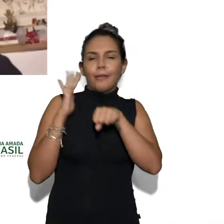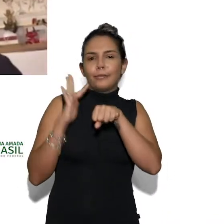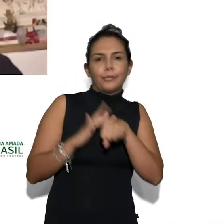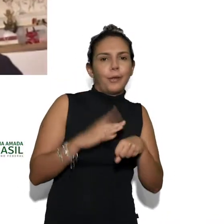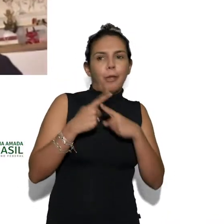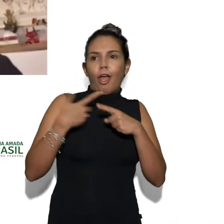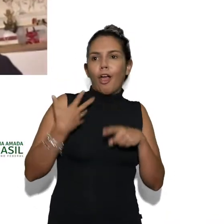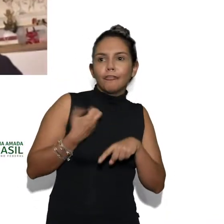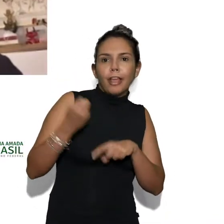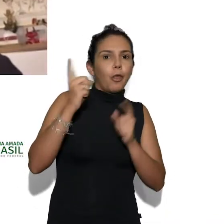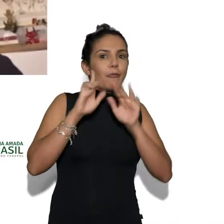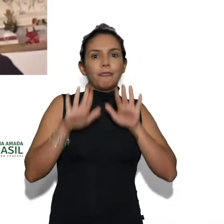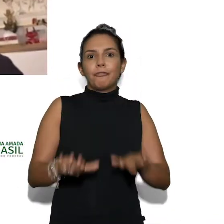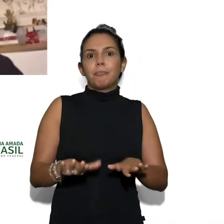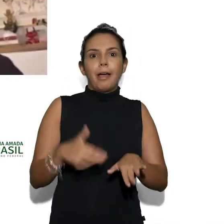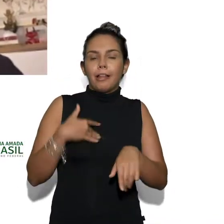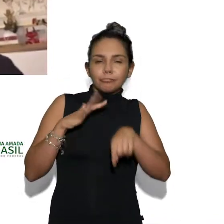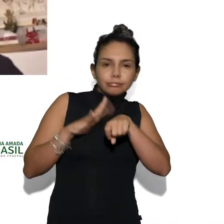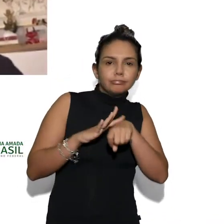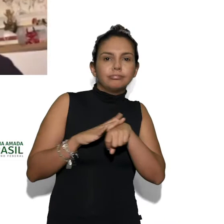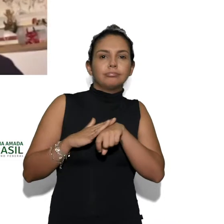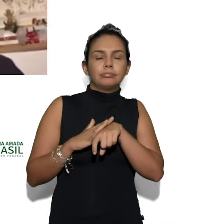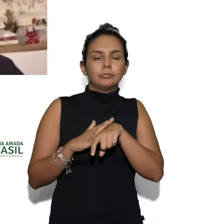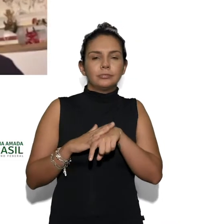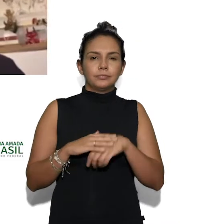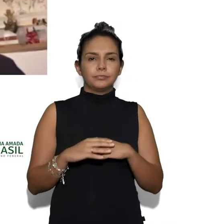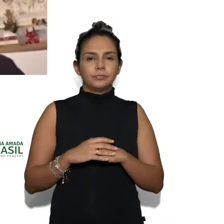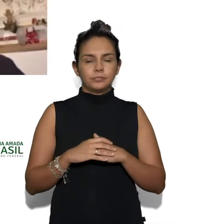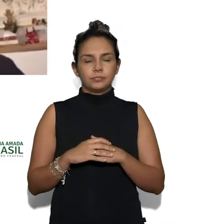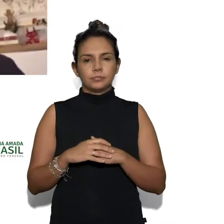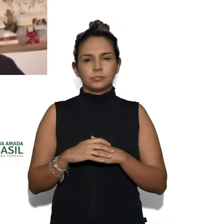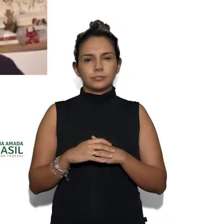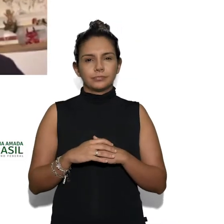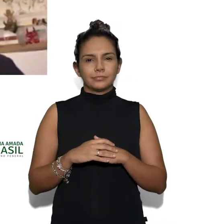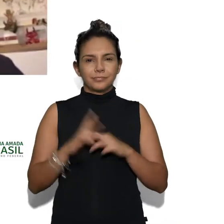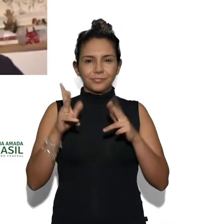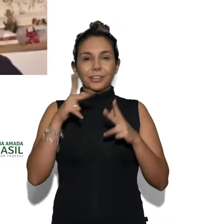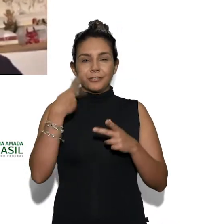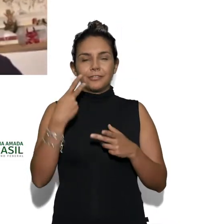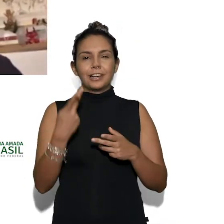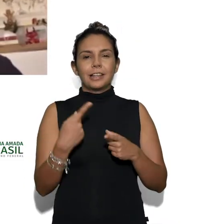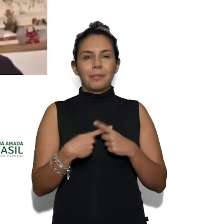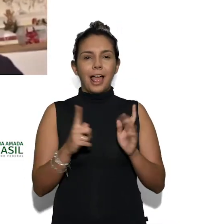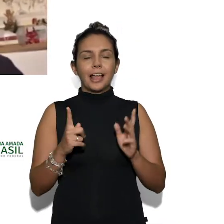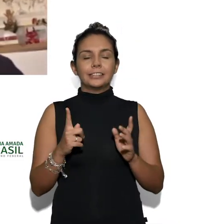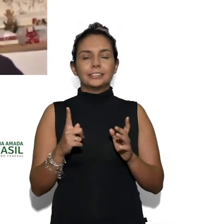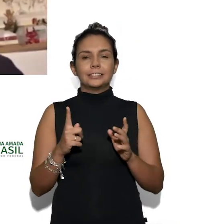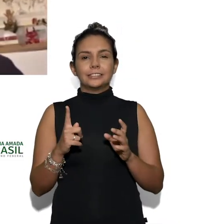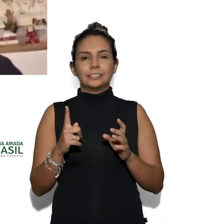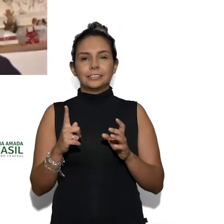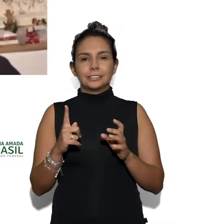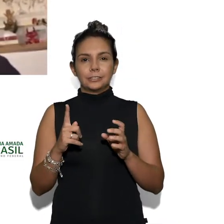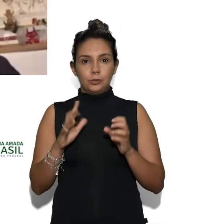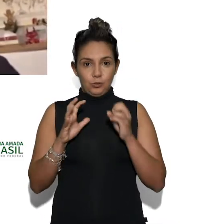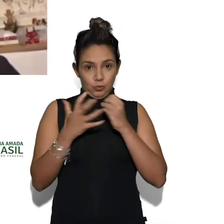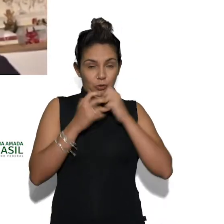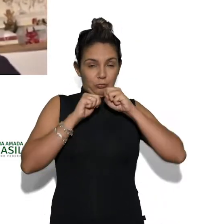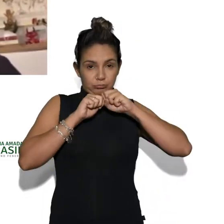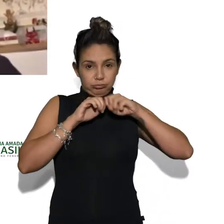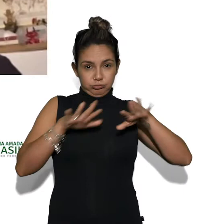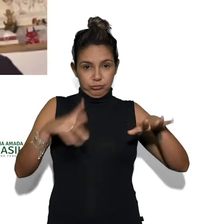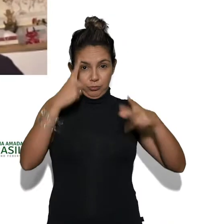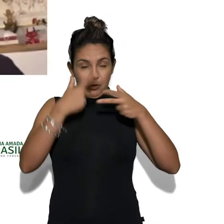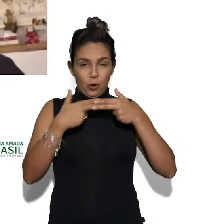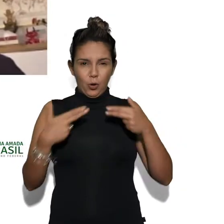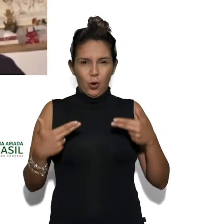doente, coisa que nestes últimos meses, eu devo dizer, é muito estranho dizer isto, mas a pandemia, claro